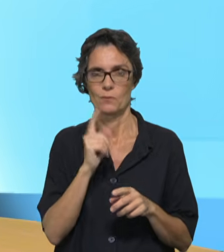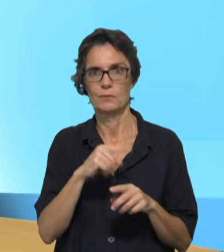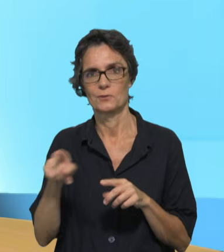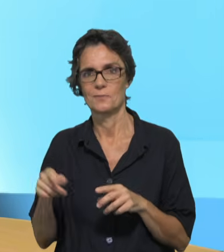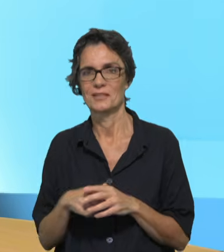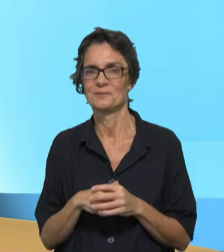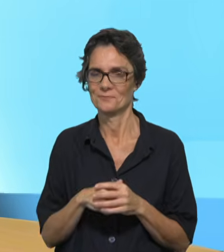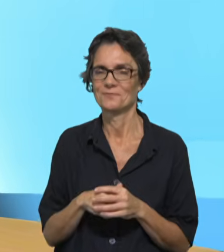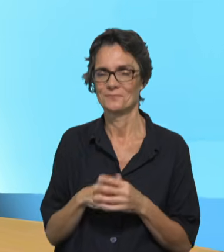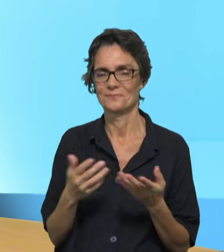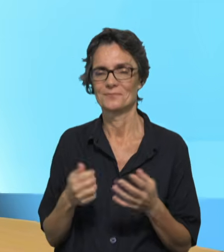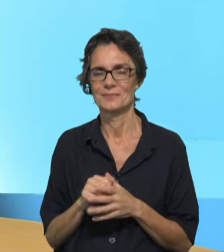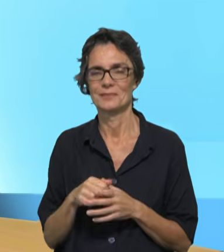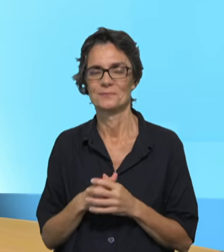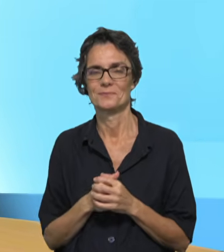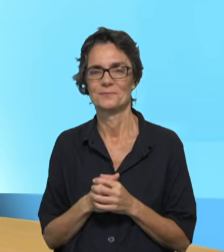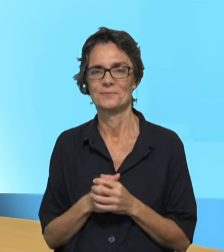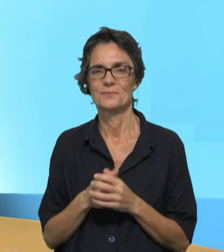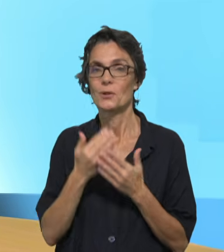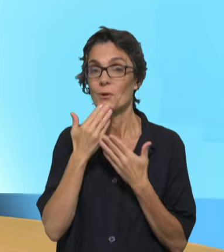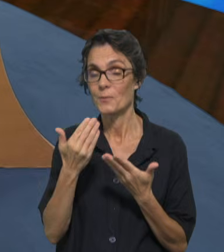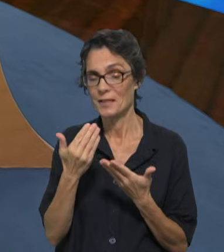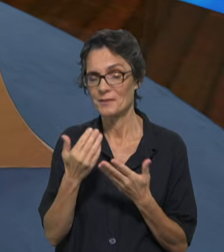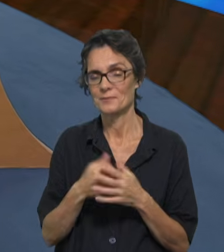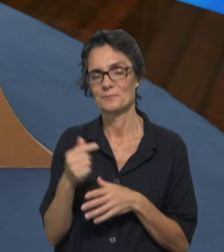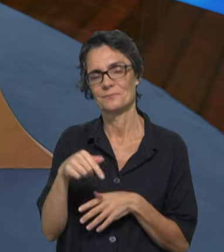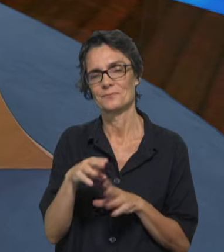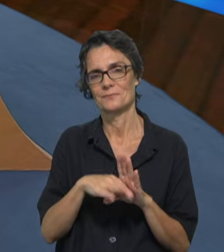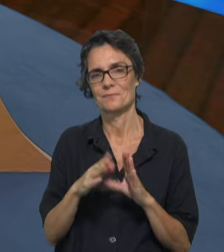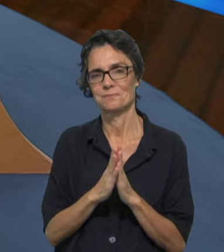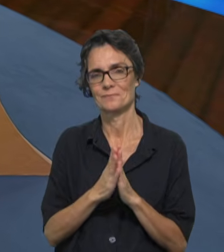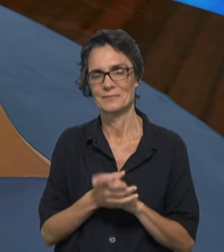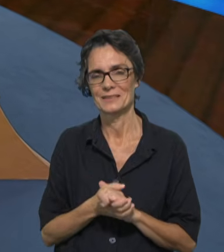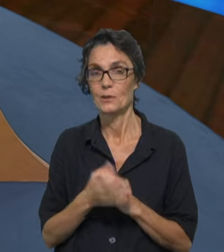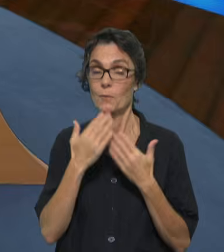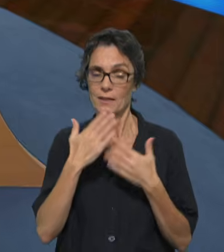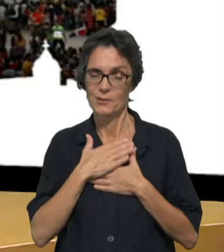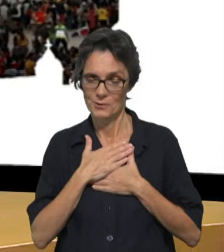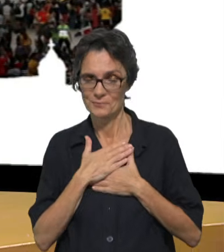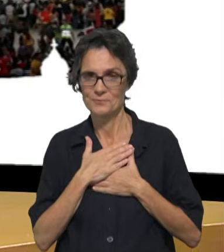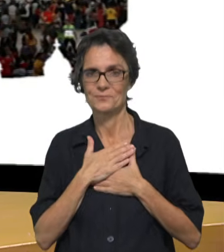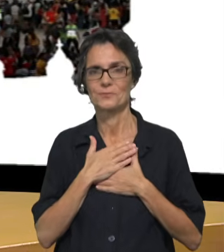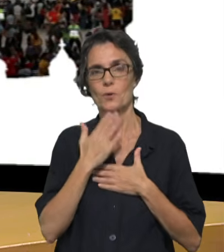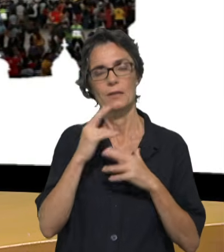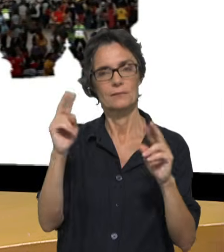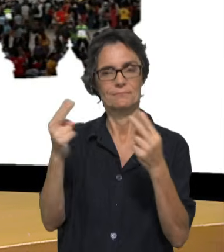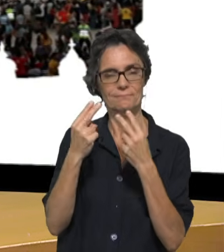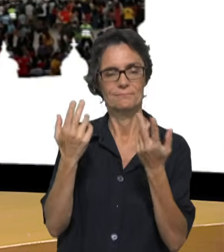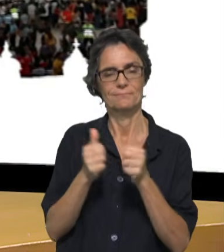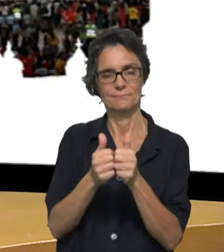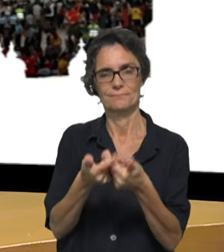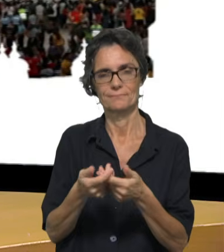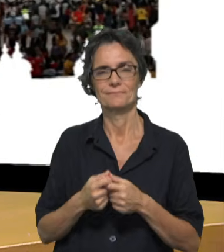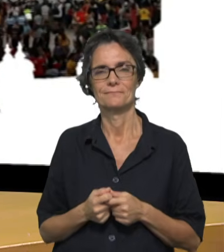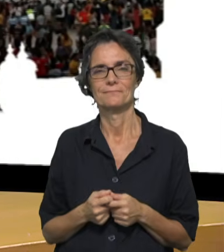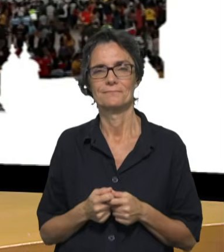mantém na Conferência Episcopal Portuguesa. Exatamente. Muito obrigado, Padre Miguel Neto, por ter estado connosco. Obrigado por me convidar e obrigado aos telespectadores por acompanharem isto.